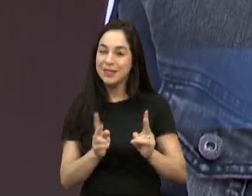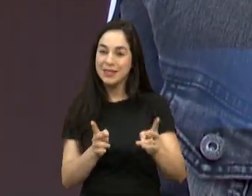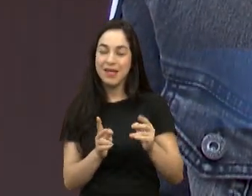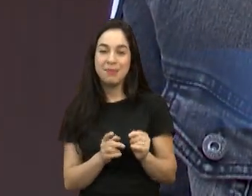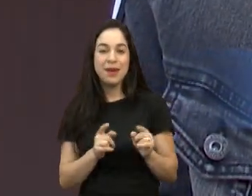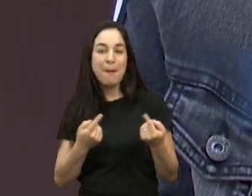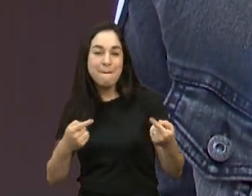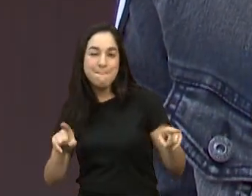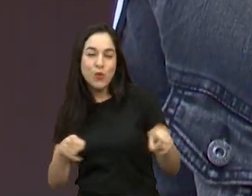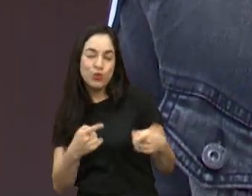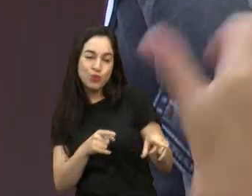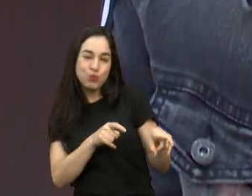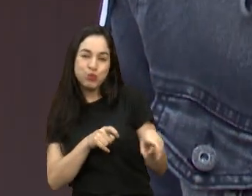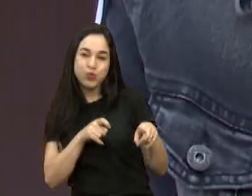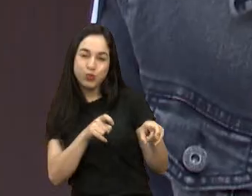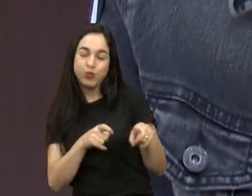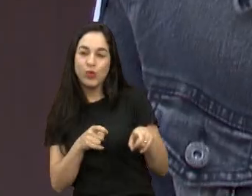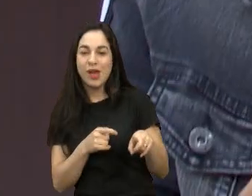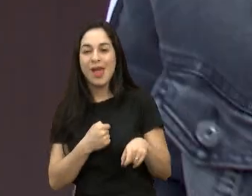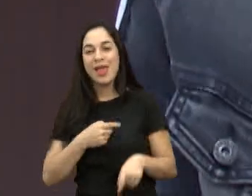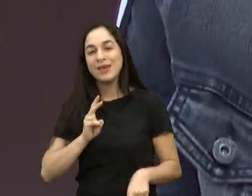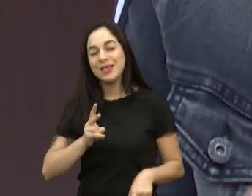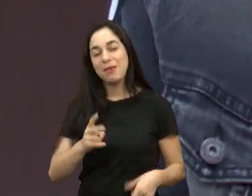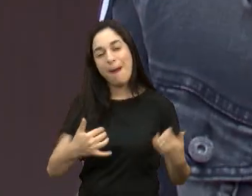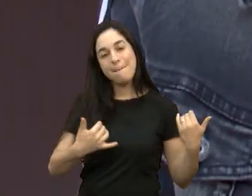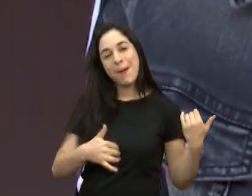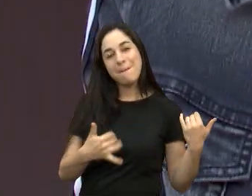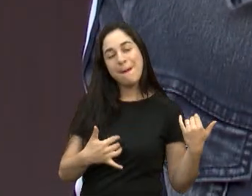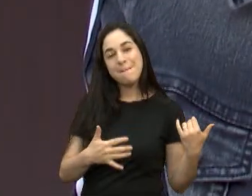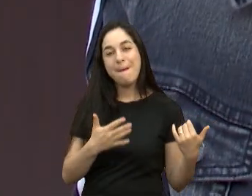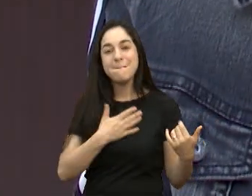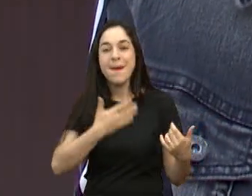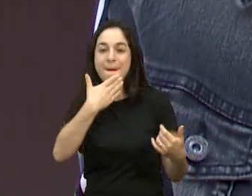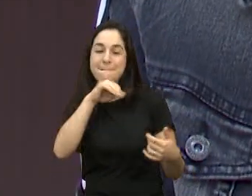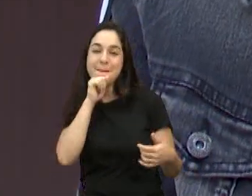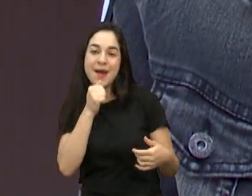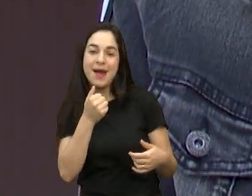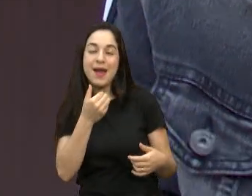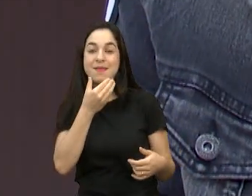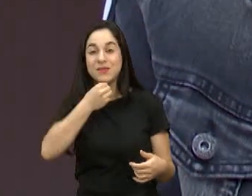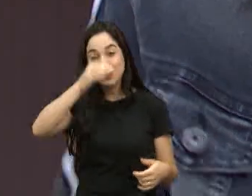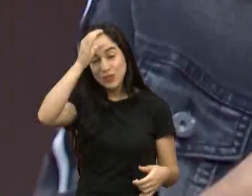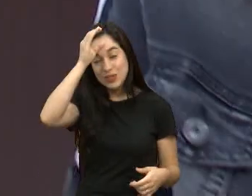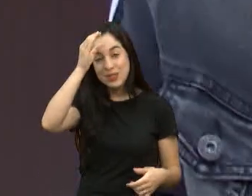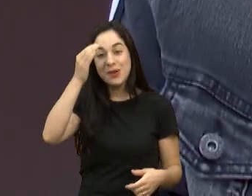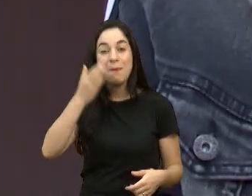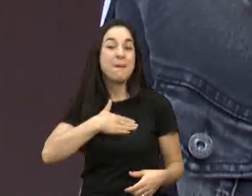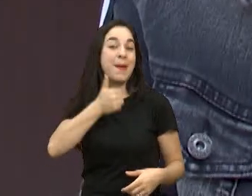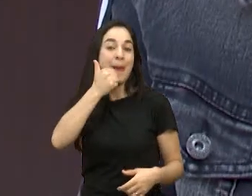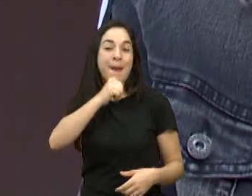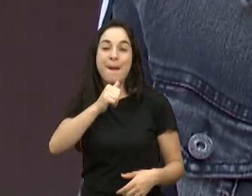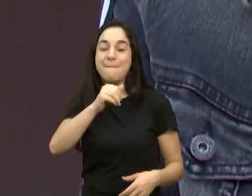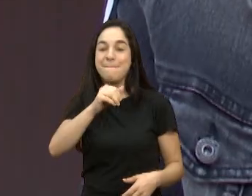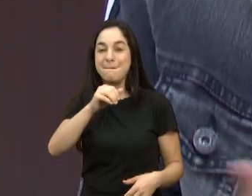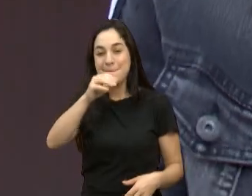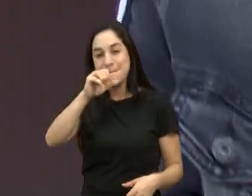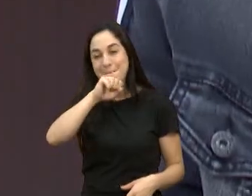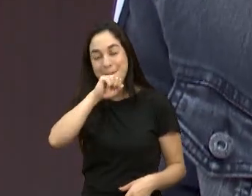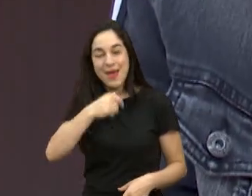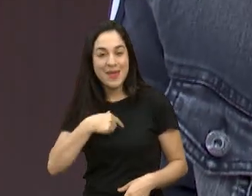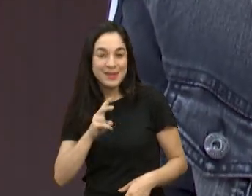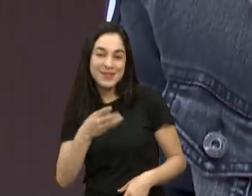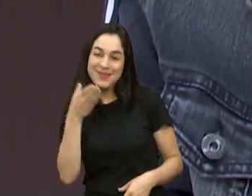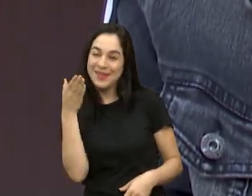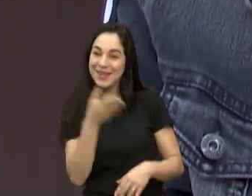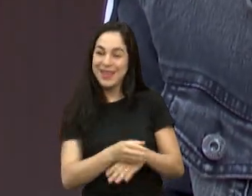então sempre eu estava nas rodas de viola, meu pai e meu tio tinham uma dupla sertaneja, a minha mãe desde a barriga dela, né, eu sempre ia